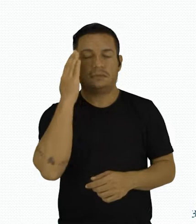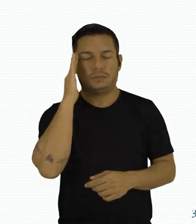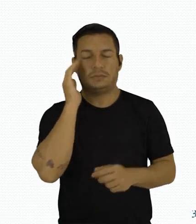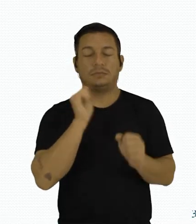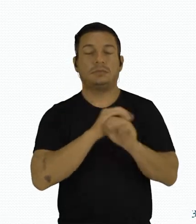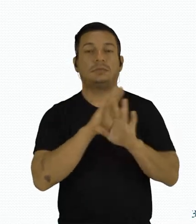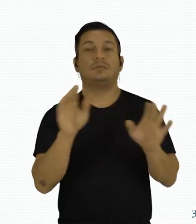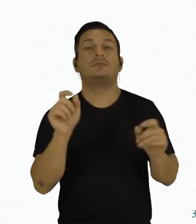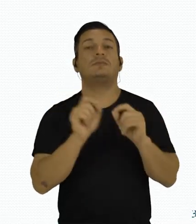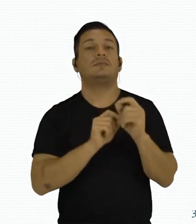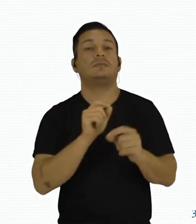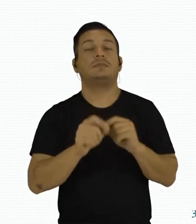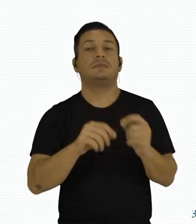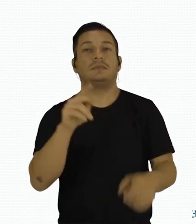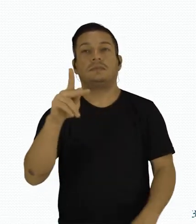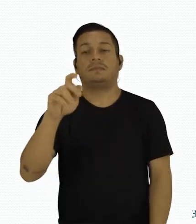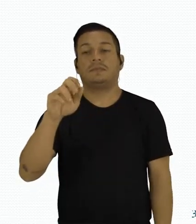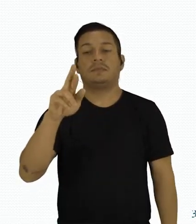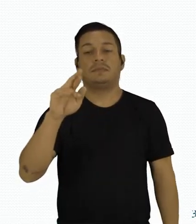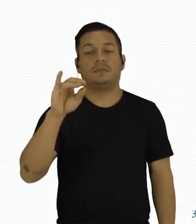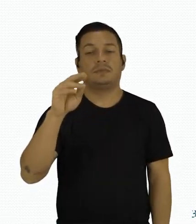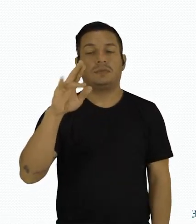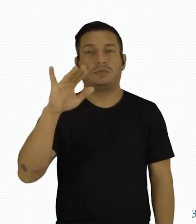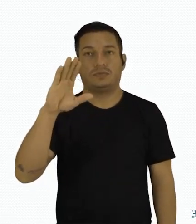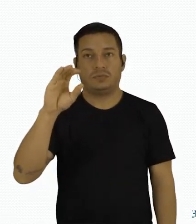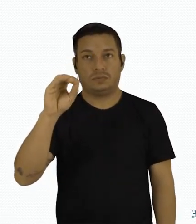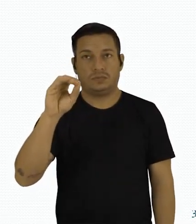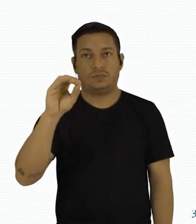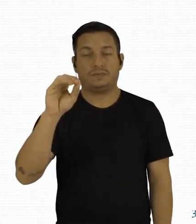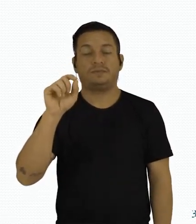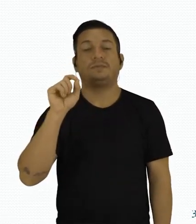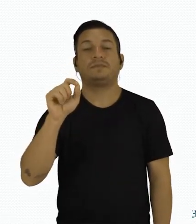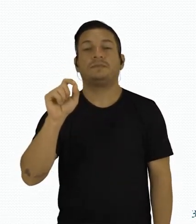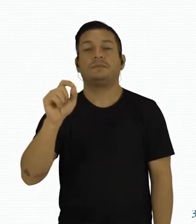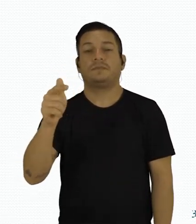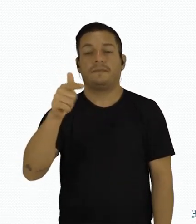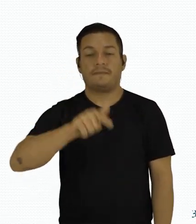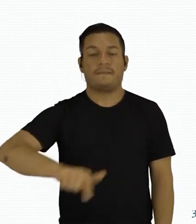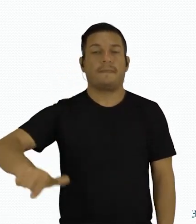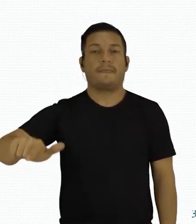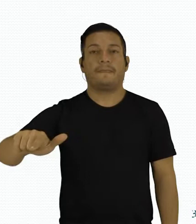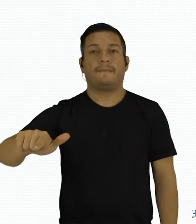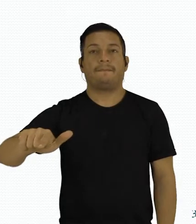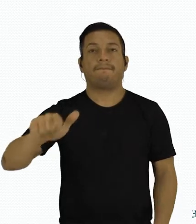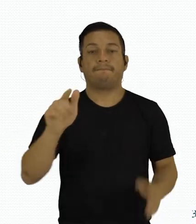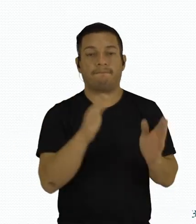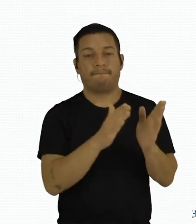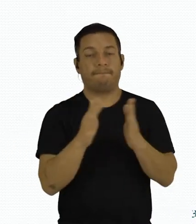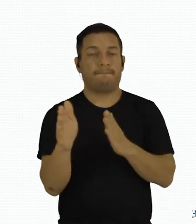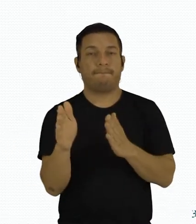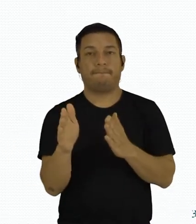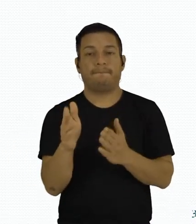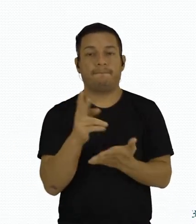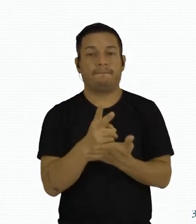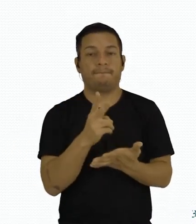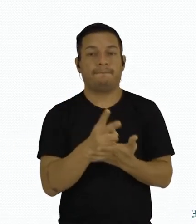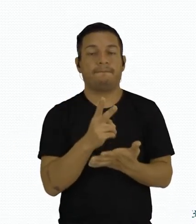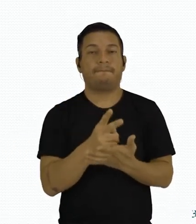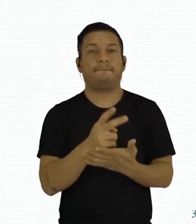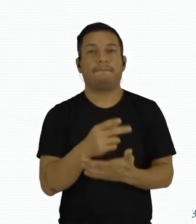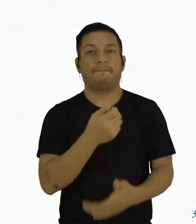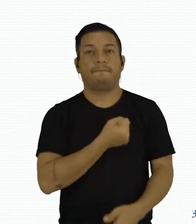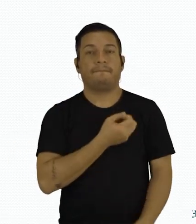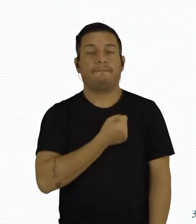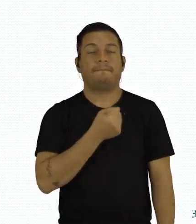o que quer dizer periódico. Periódico, gente, é aquilo que se repete de maneira ordenada, sempre na mesma